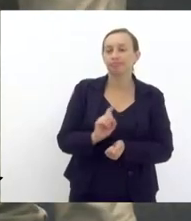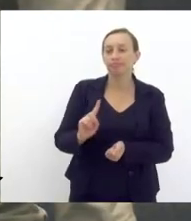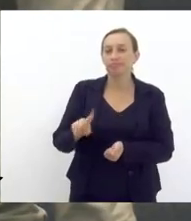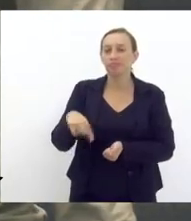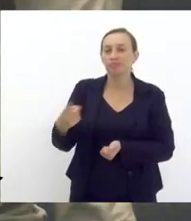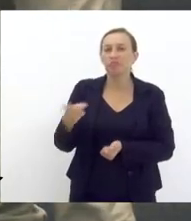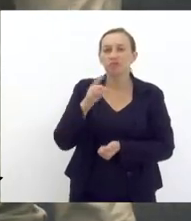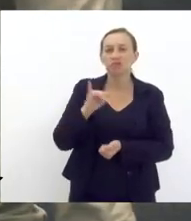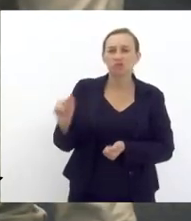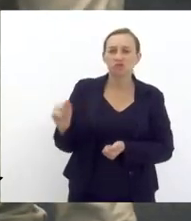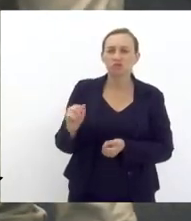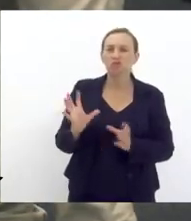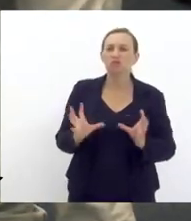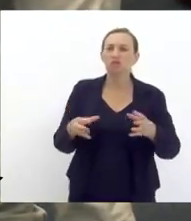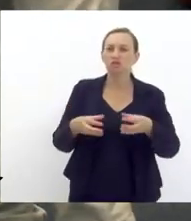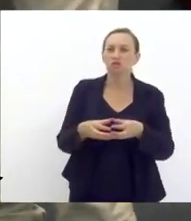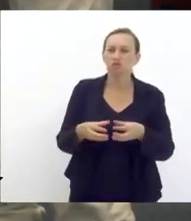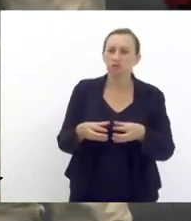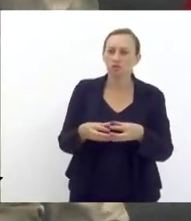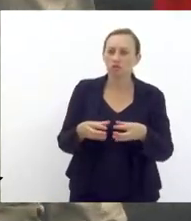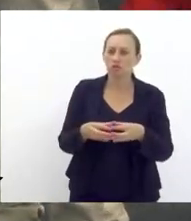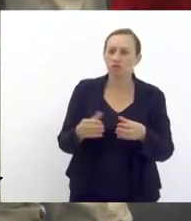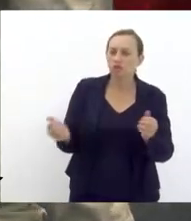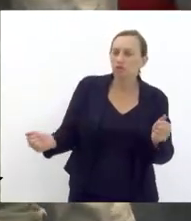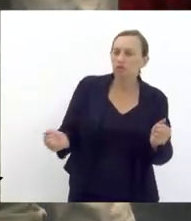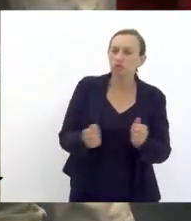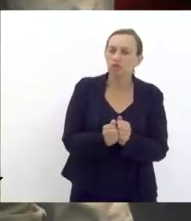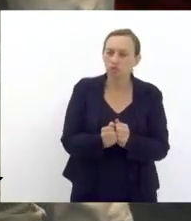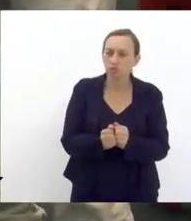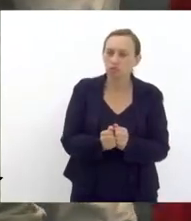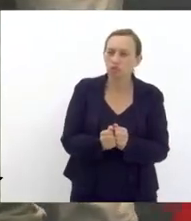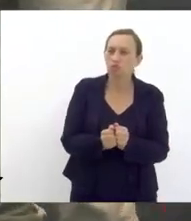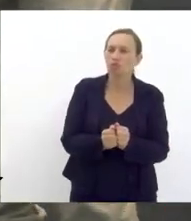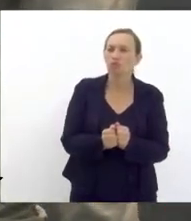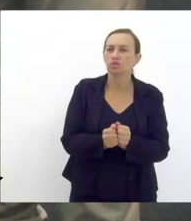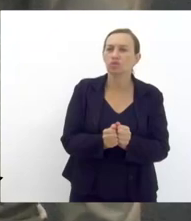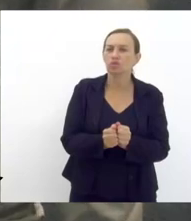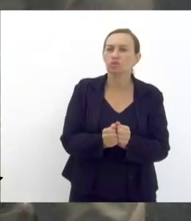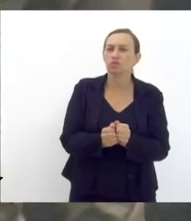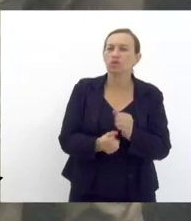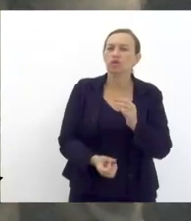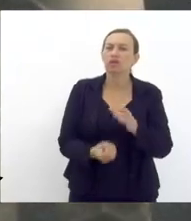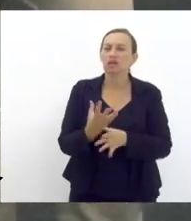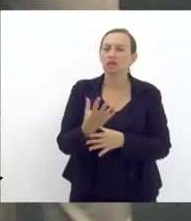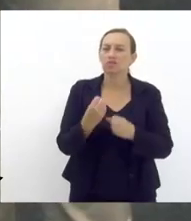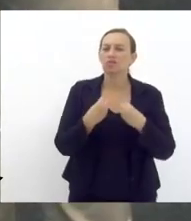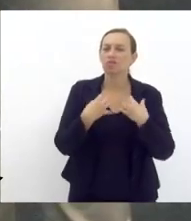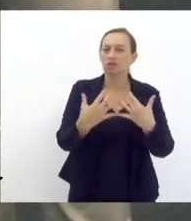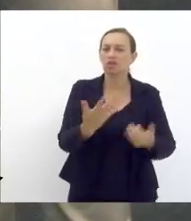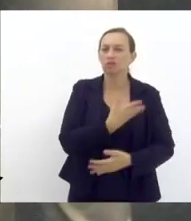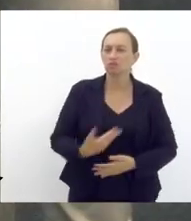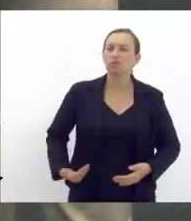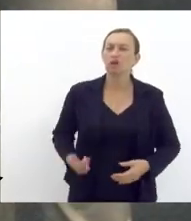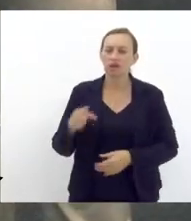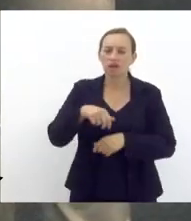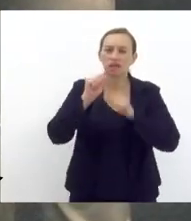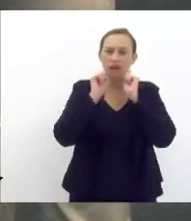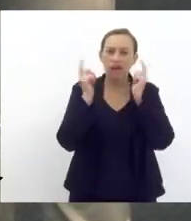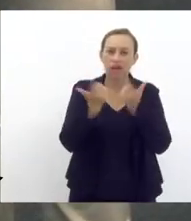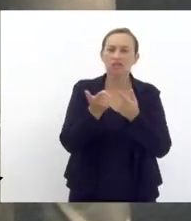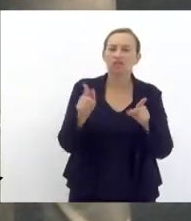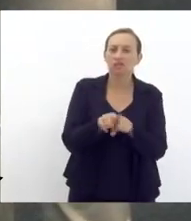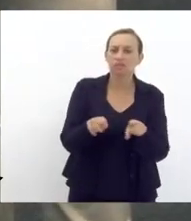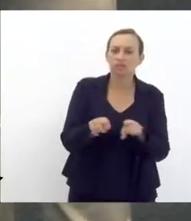data né em que as comissões em conjunto E vão deliberar a realização de uma audiência pública aqui na leste também